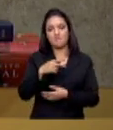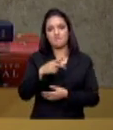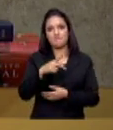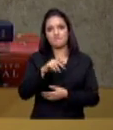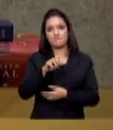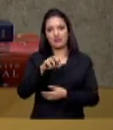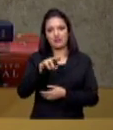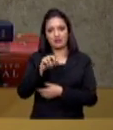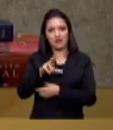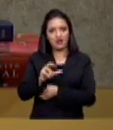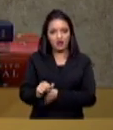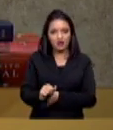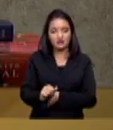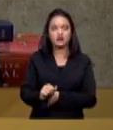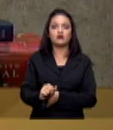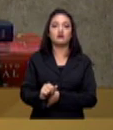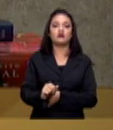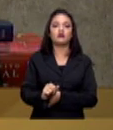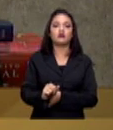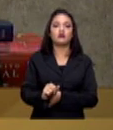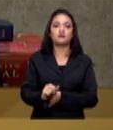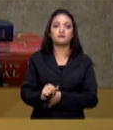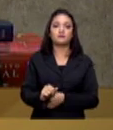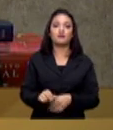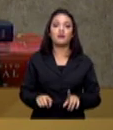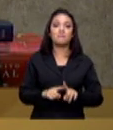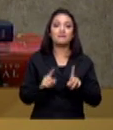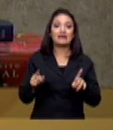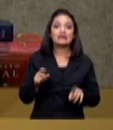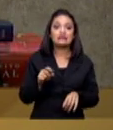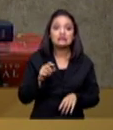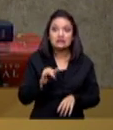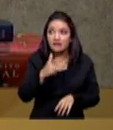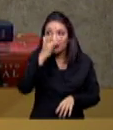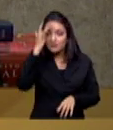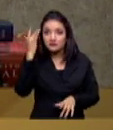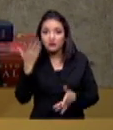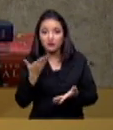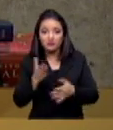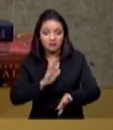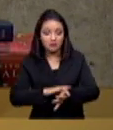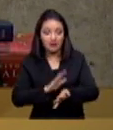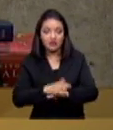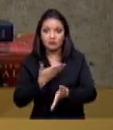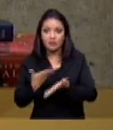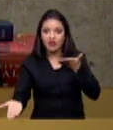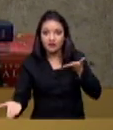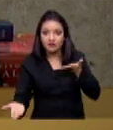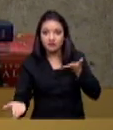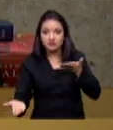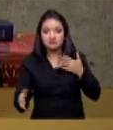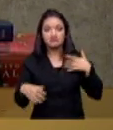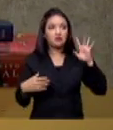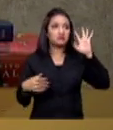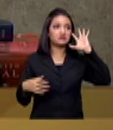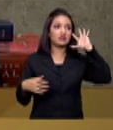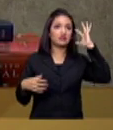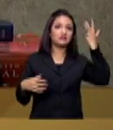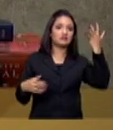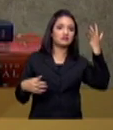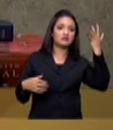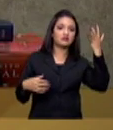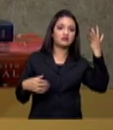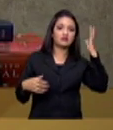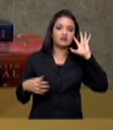a cognição no mandado de segurança, se a parte perde o prazo, essa decisão não faz coisa julgada